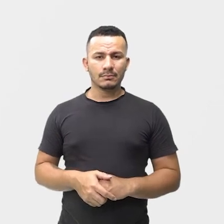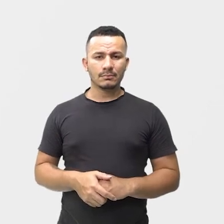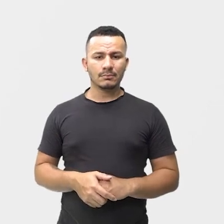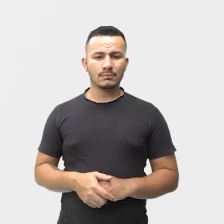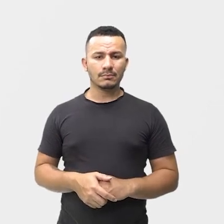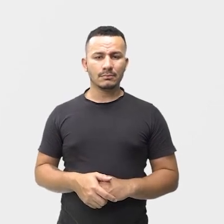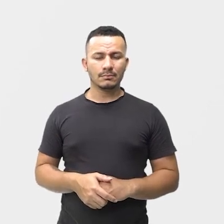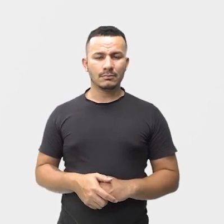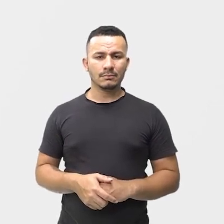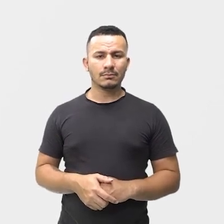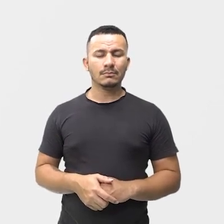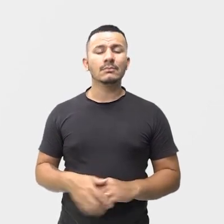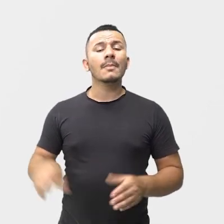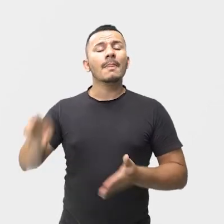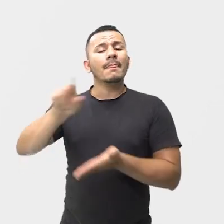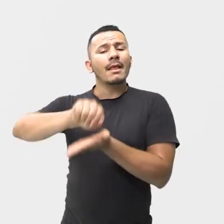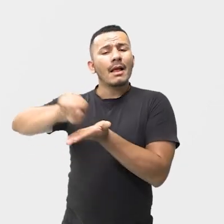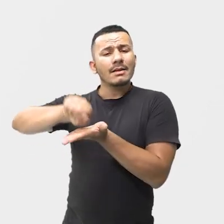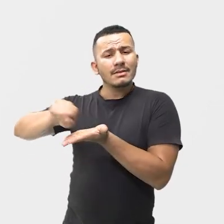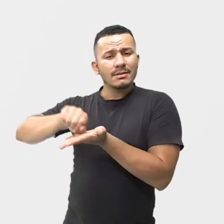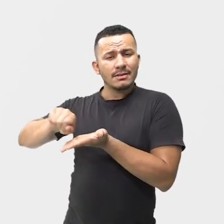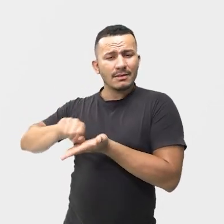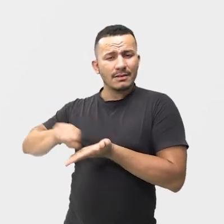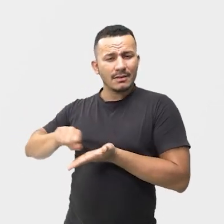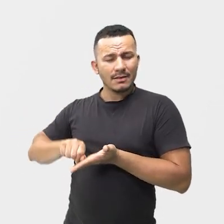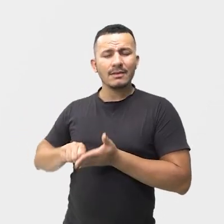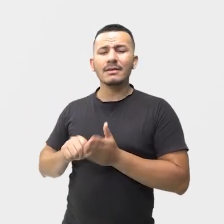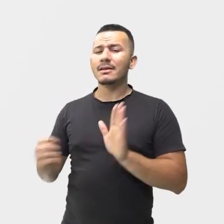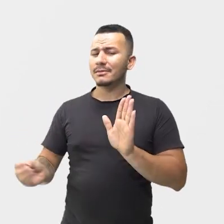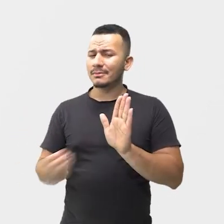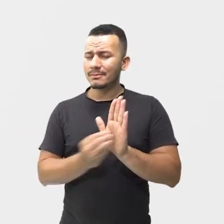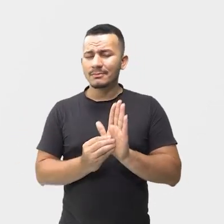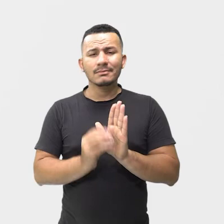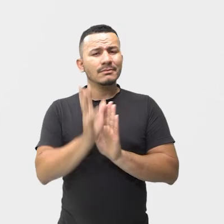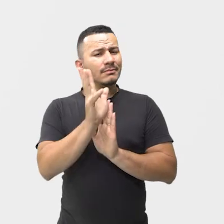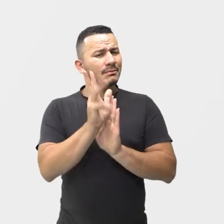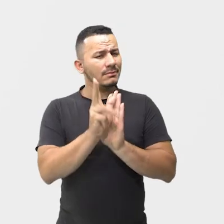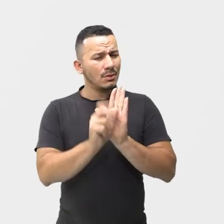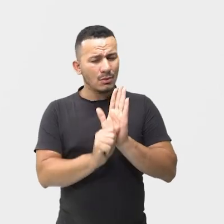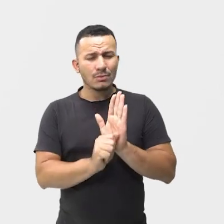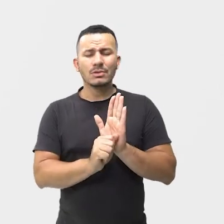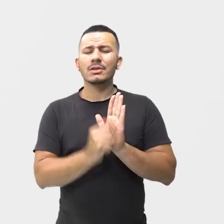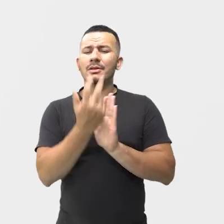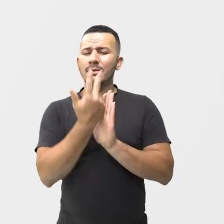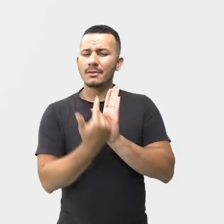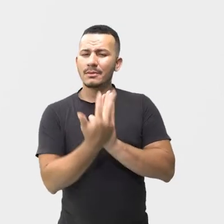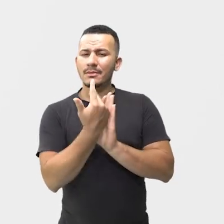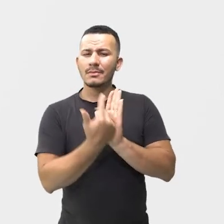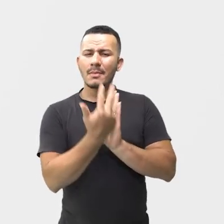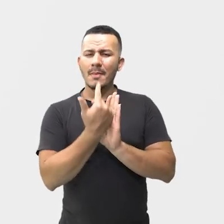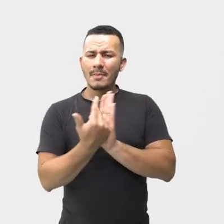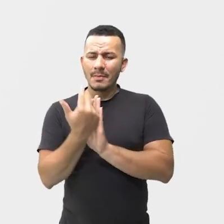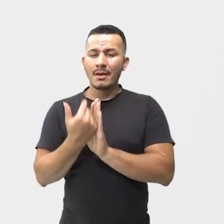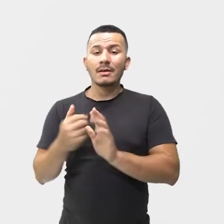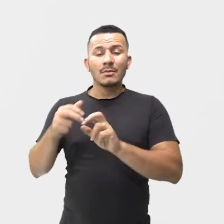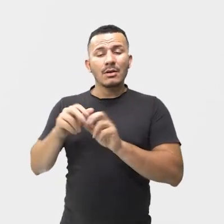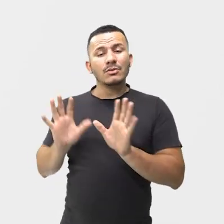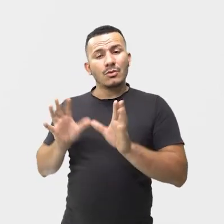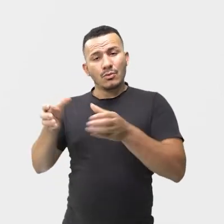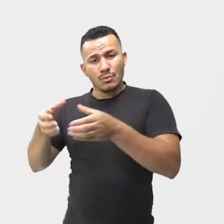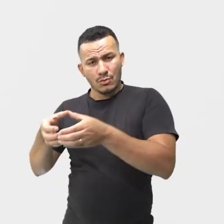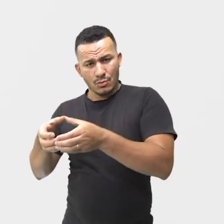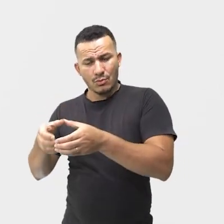A própria escrita também era muito simbólica, cheia de símbolos. Então, os arqueólogos